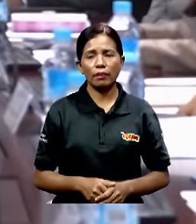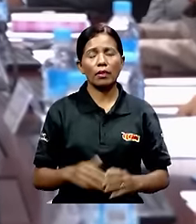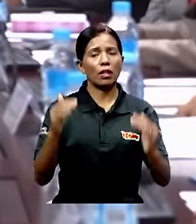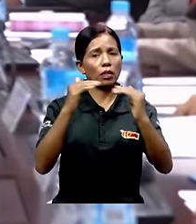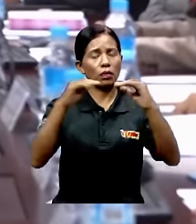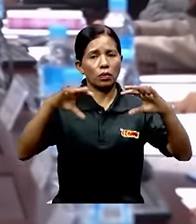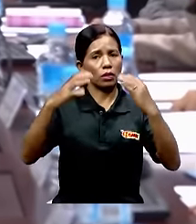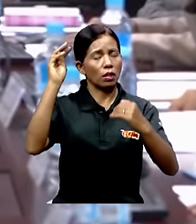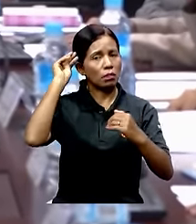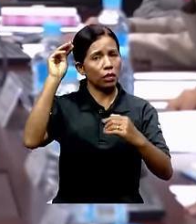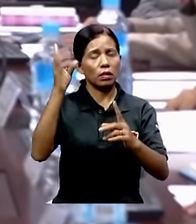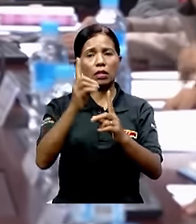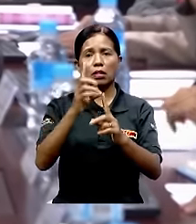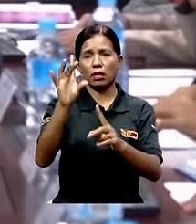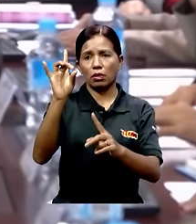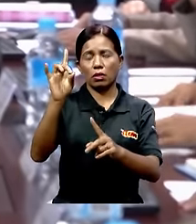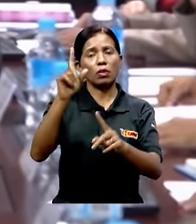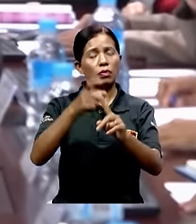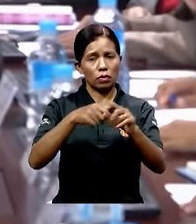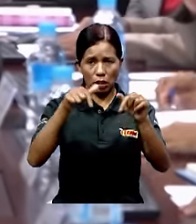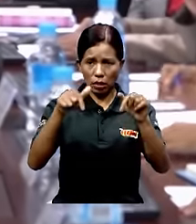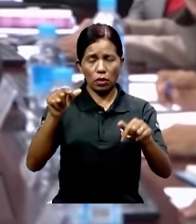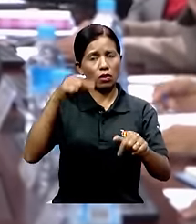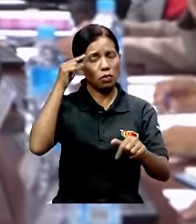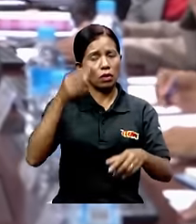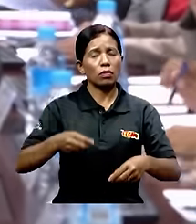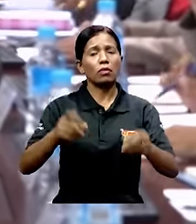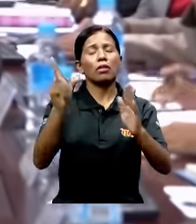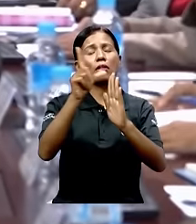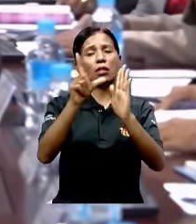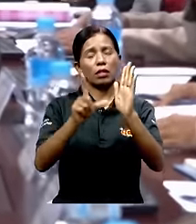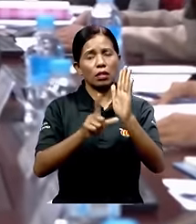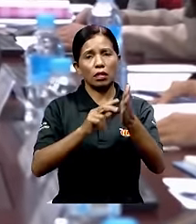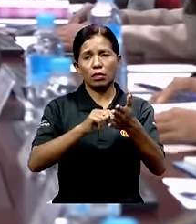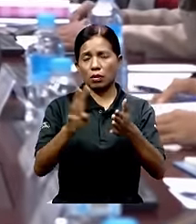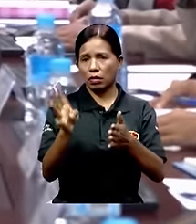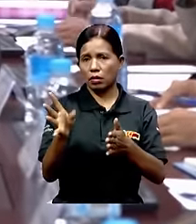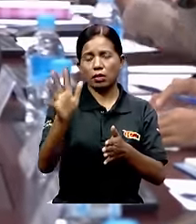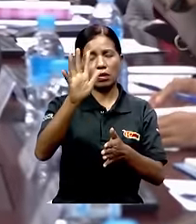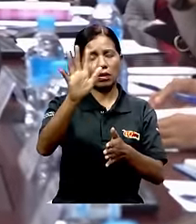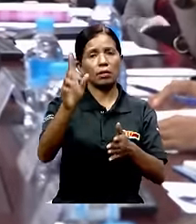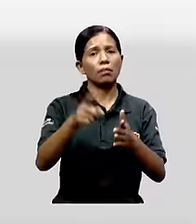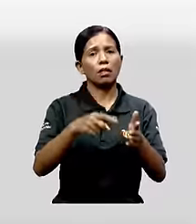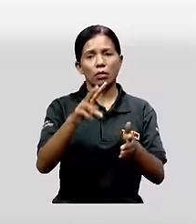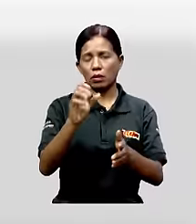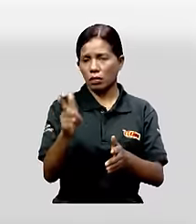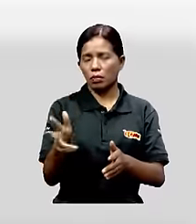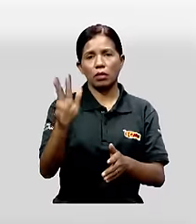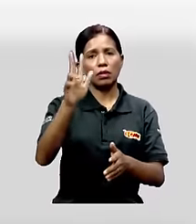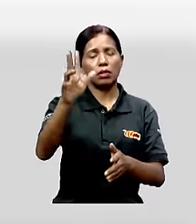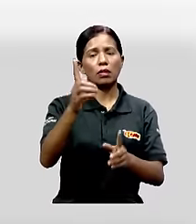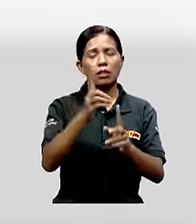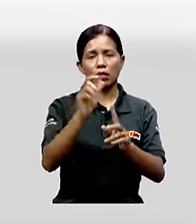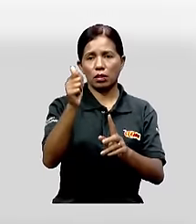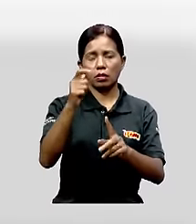Conselho Ministro e Aloron Ualo Fulangne, governo a sair resolução número Hatnulo Reslima, Bararihun Rua Ronesentolo, Loron Sanulo,